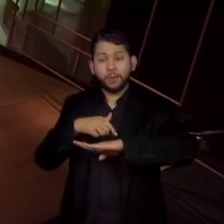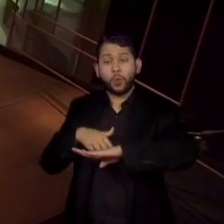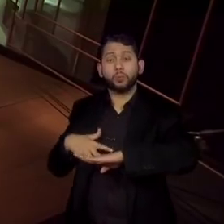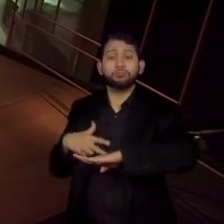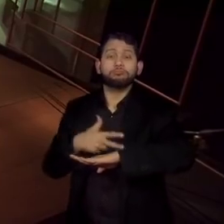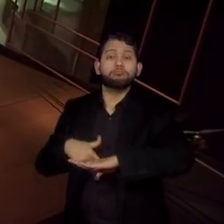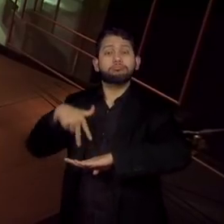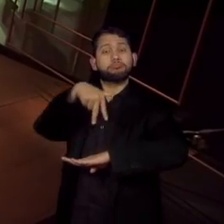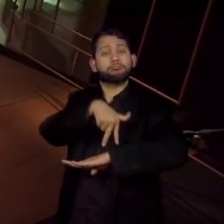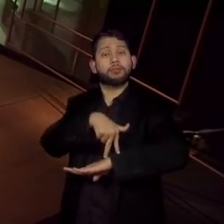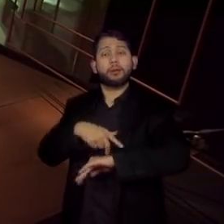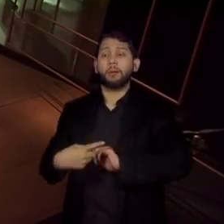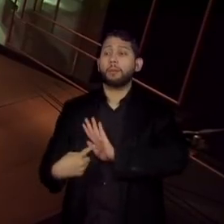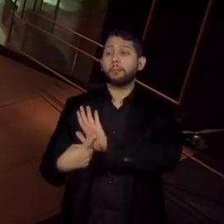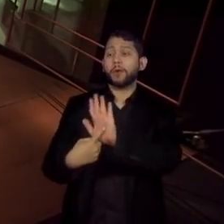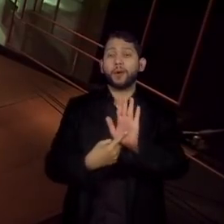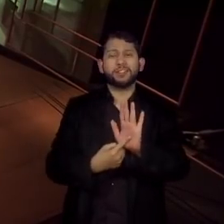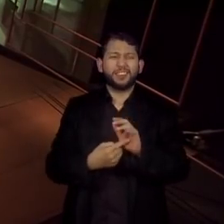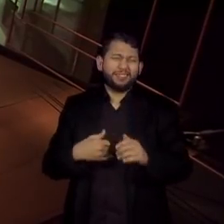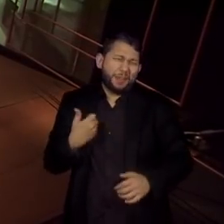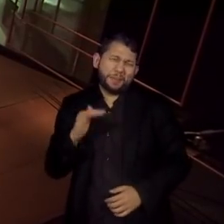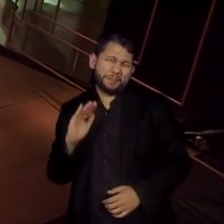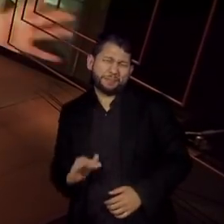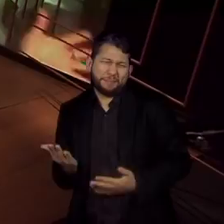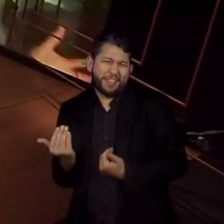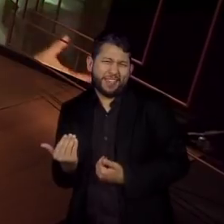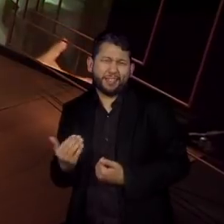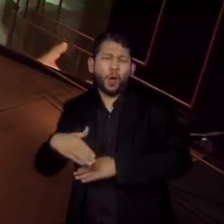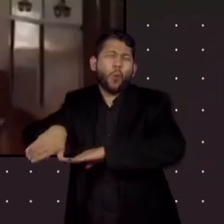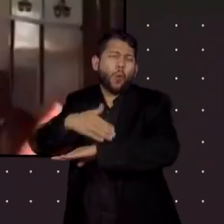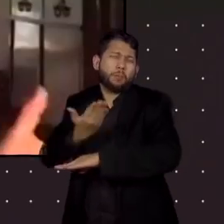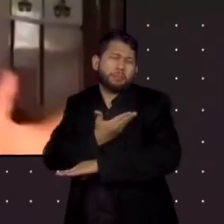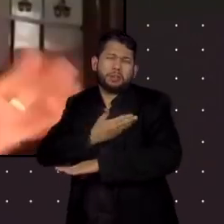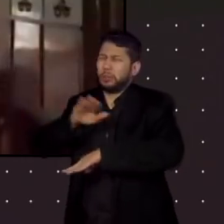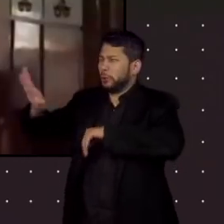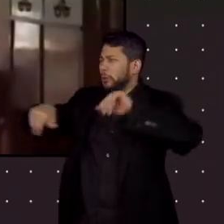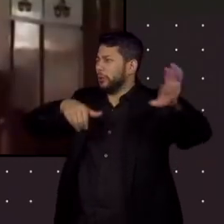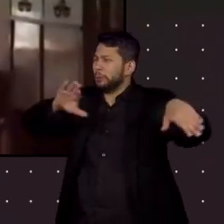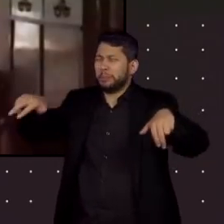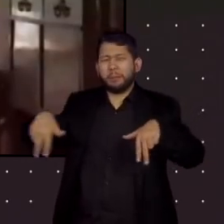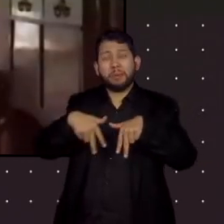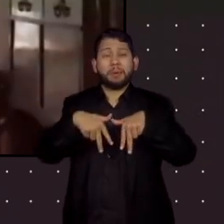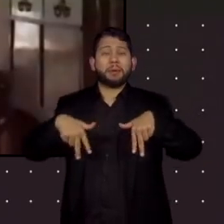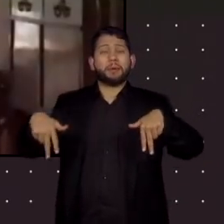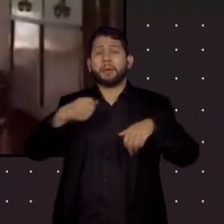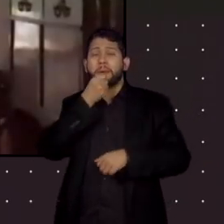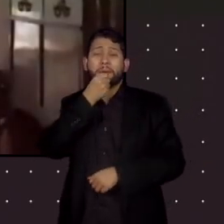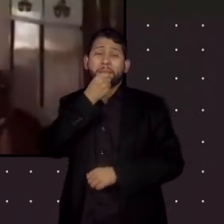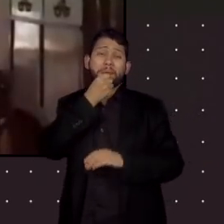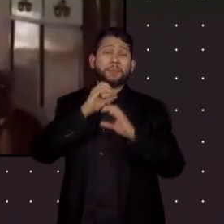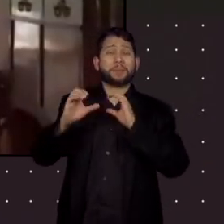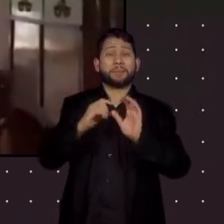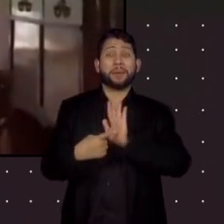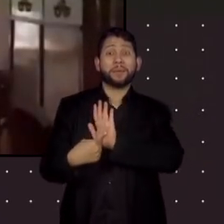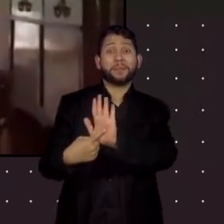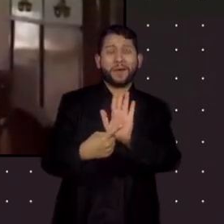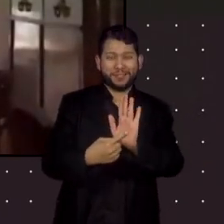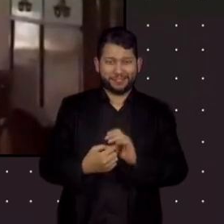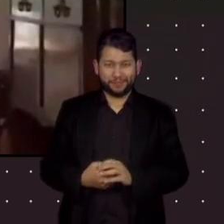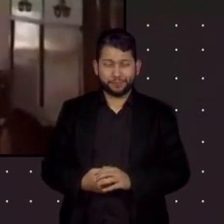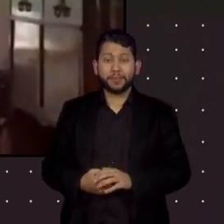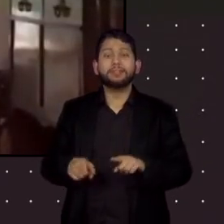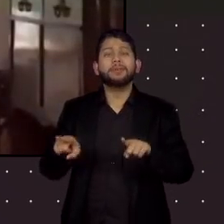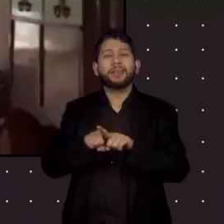grupo infantil com a criançada da rua, da vizinhança. No fundo do quintal, nós